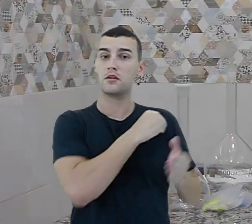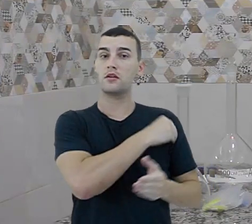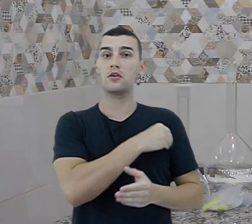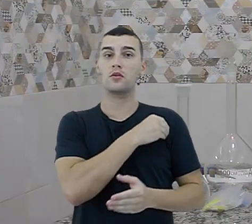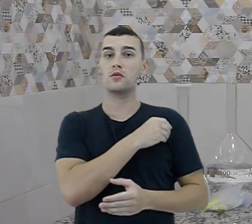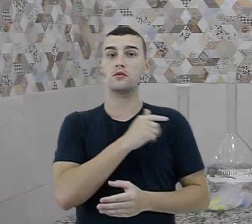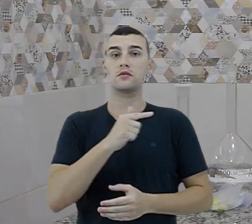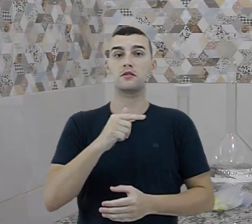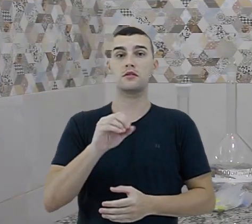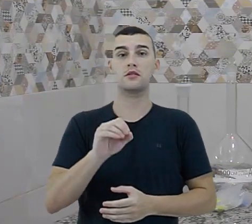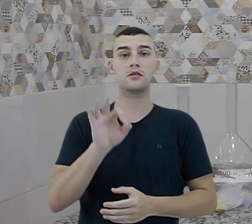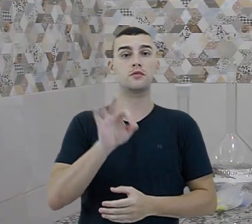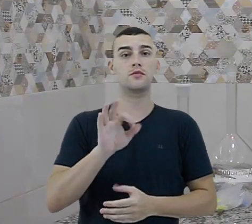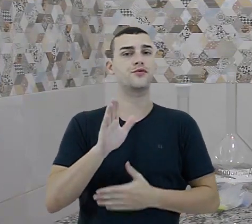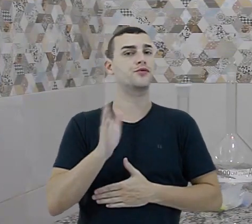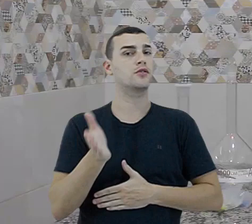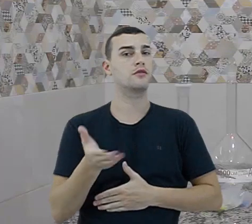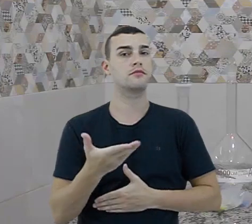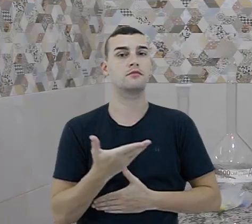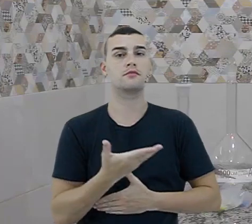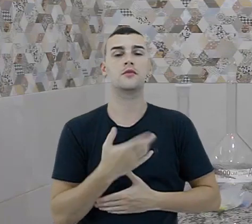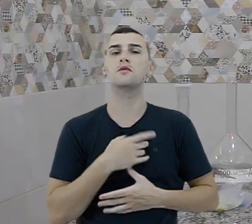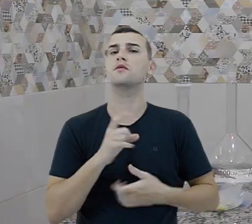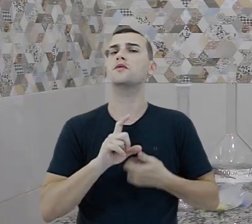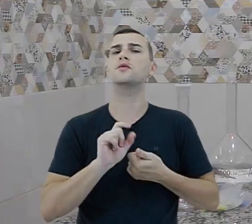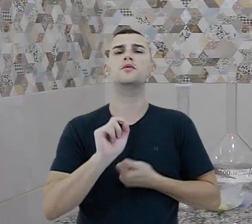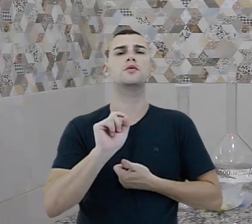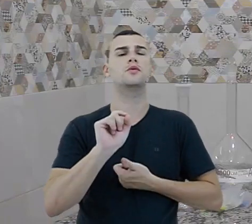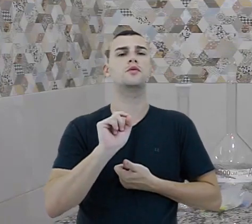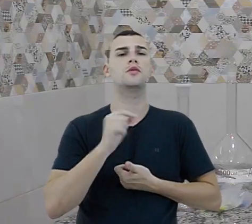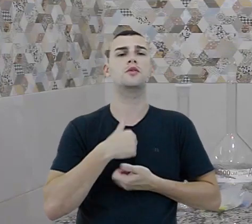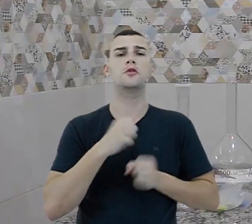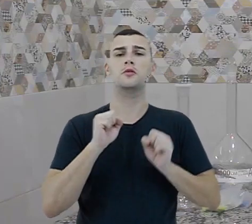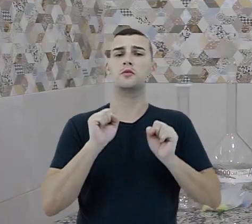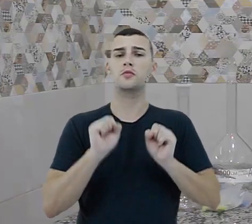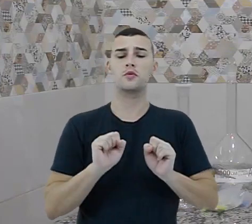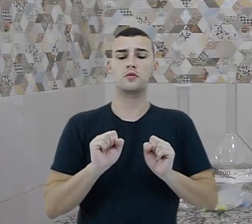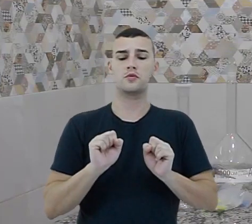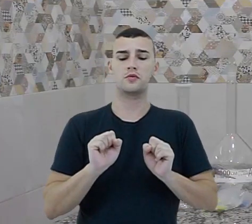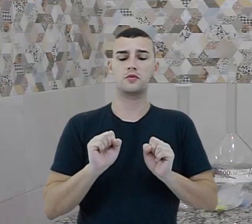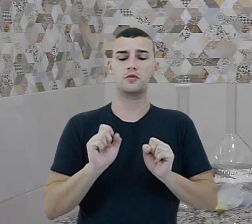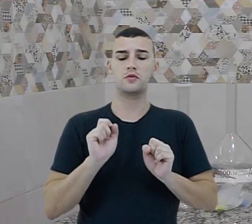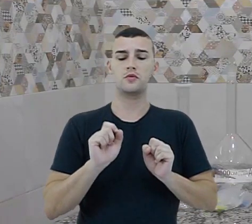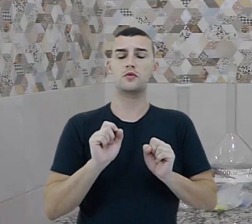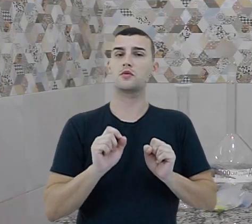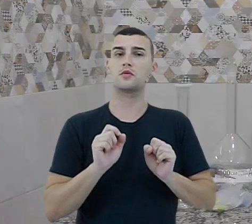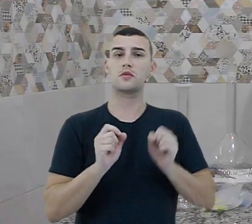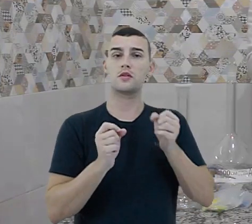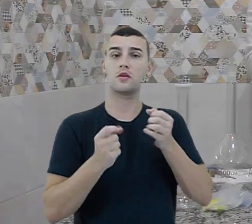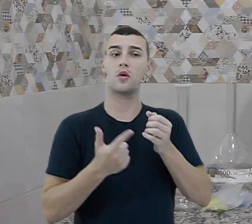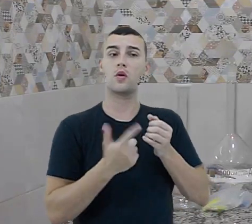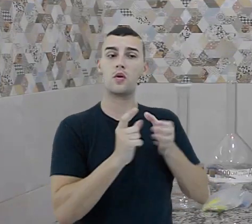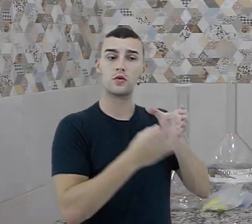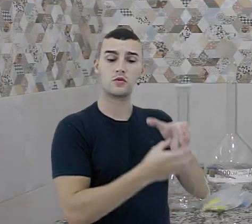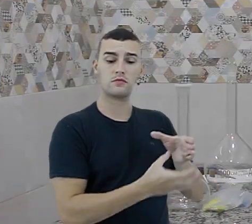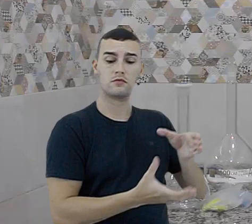eu tenho álcool a 70%. O que eu posso fazer com esse álcool a 70%? Eu posso colocar ele, por